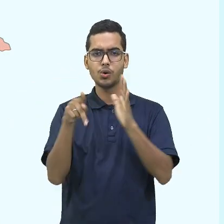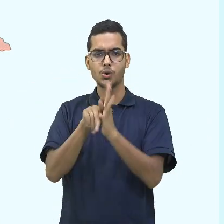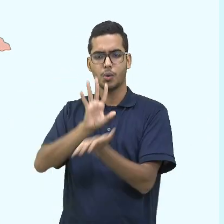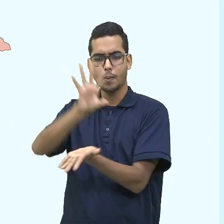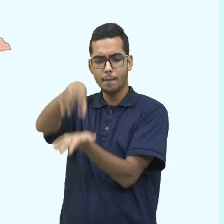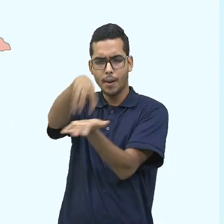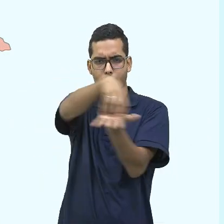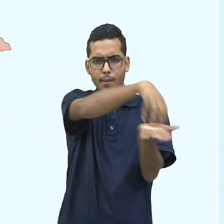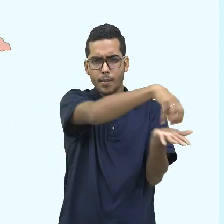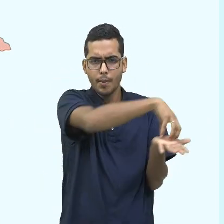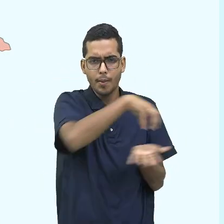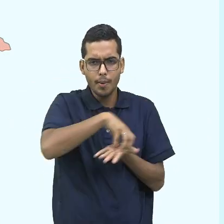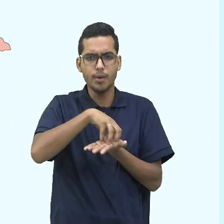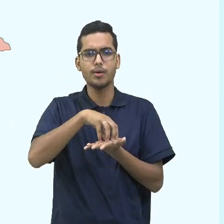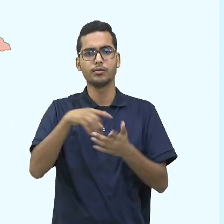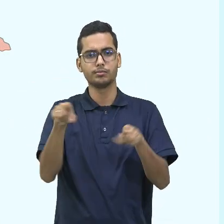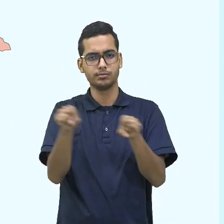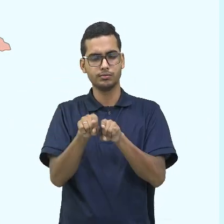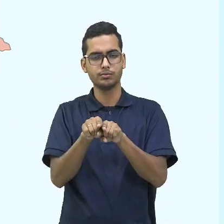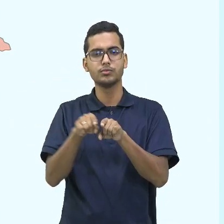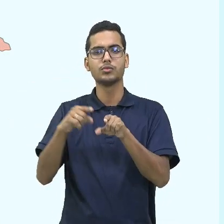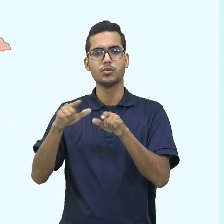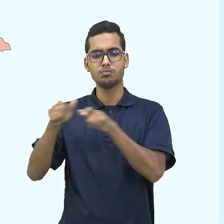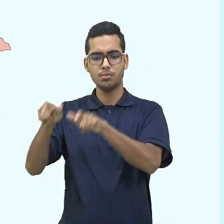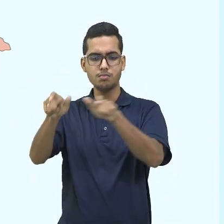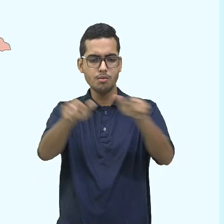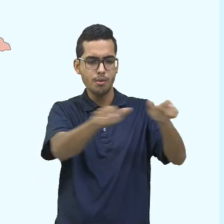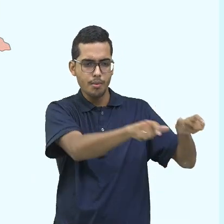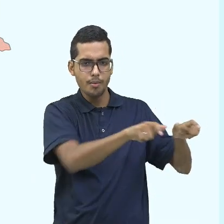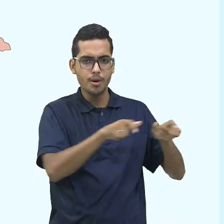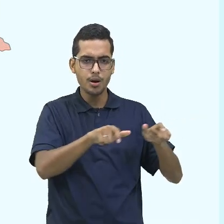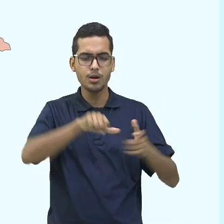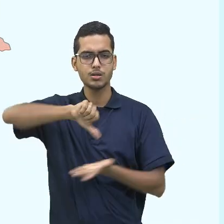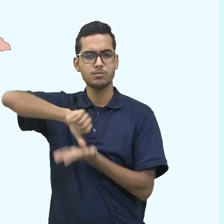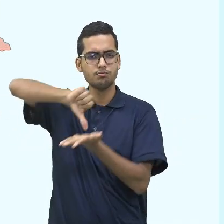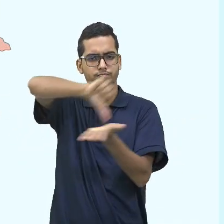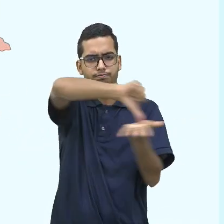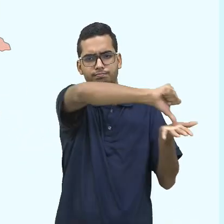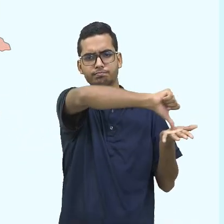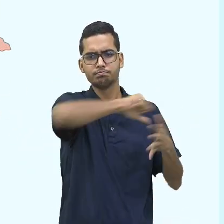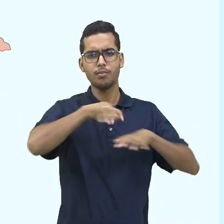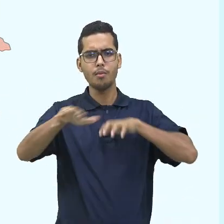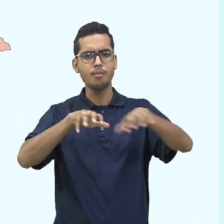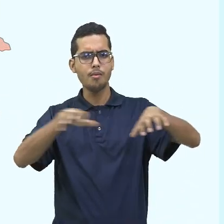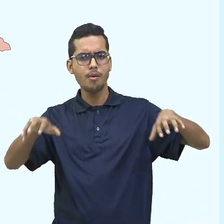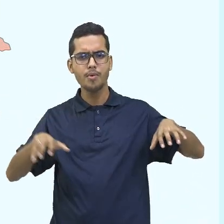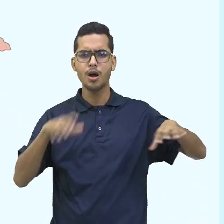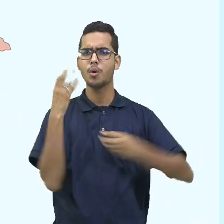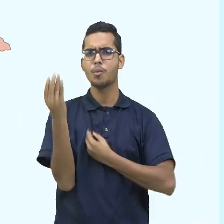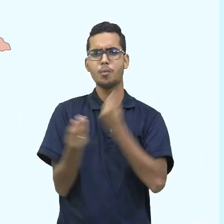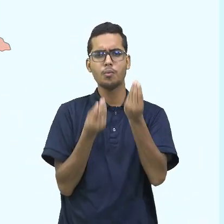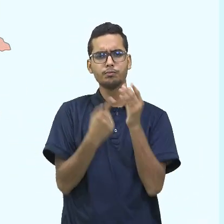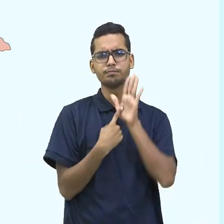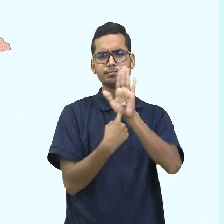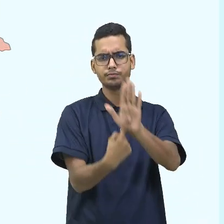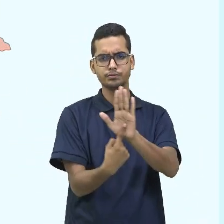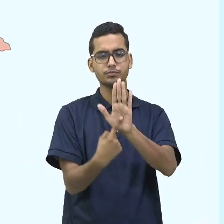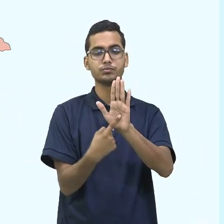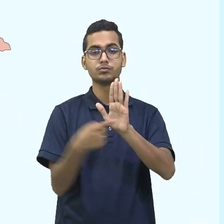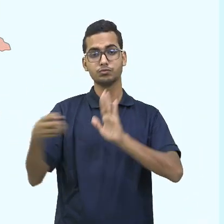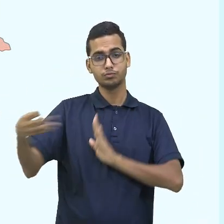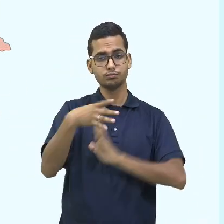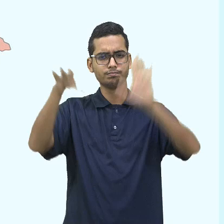consulados, e isso, né, vai trazer consigo uma nova